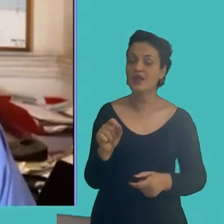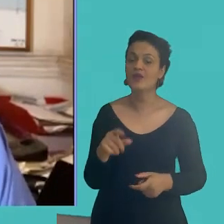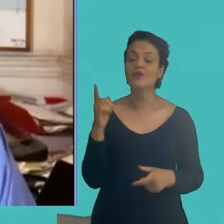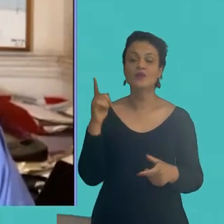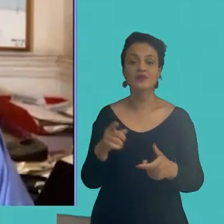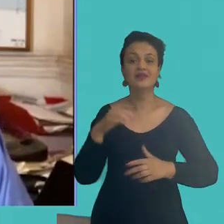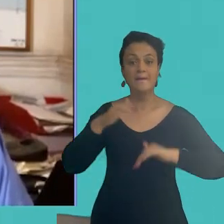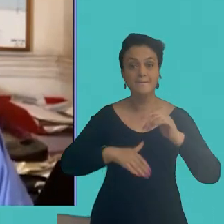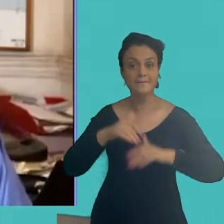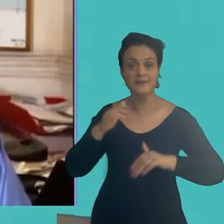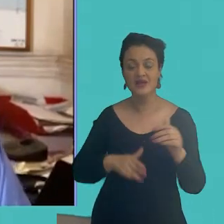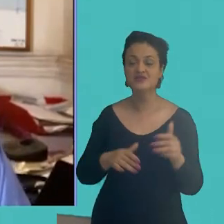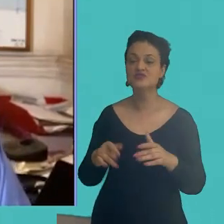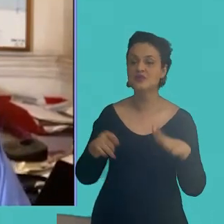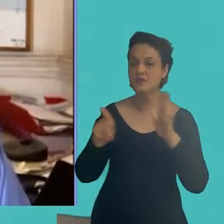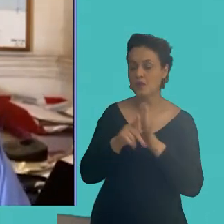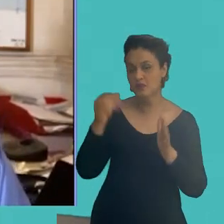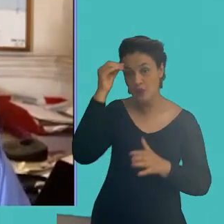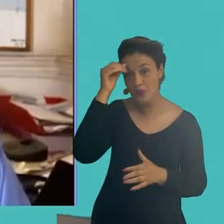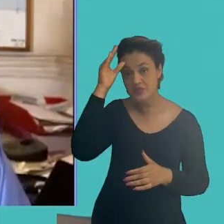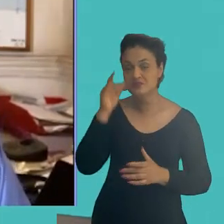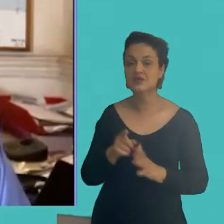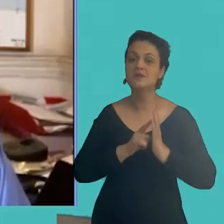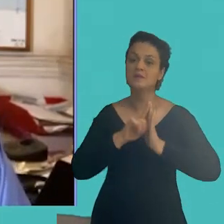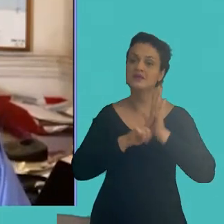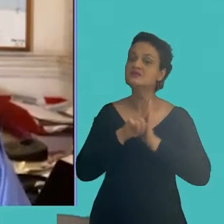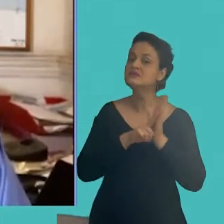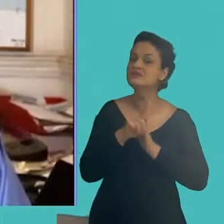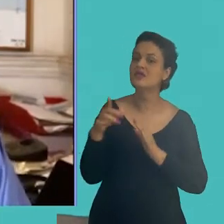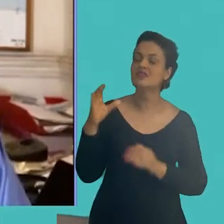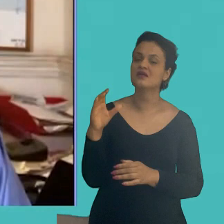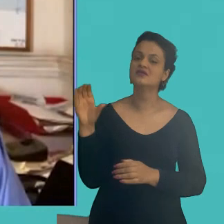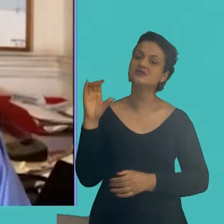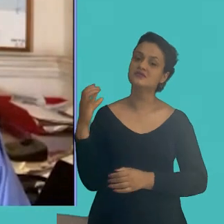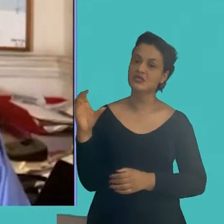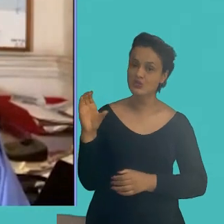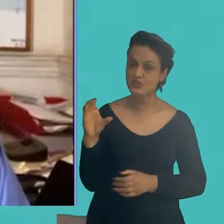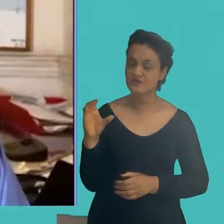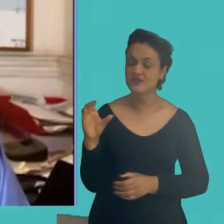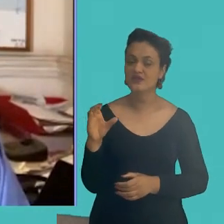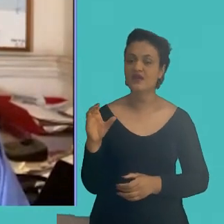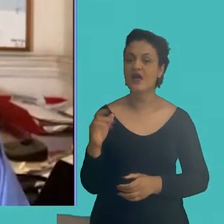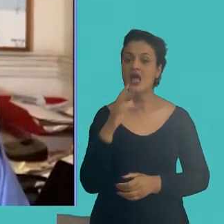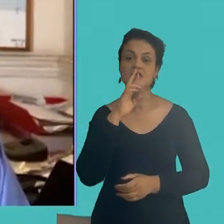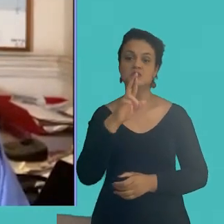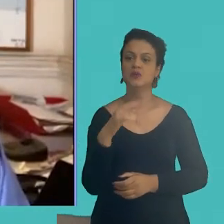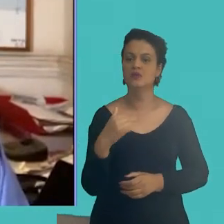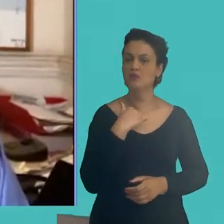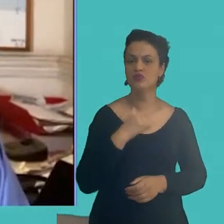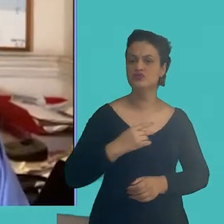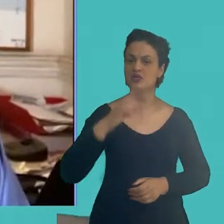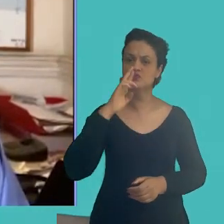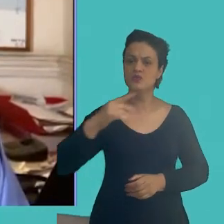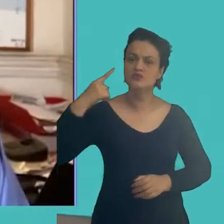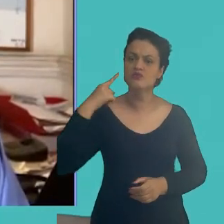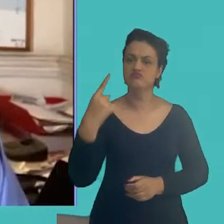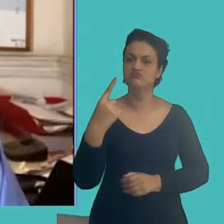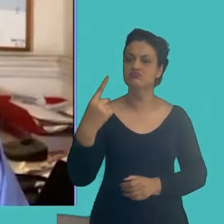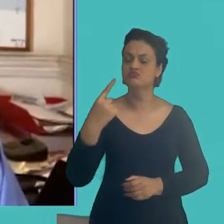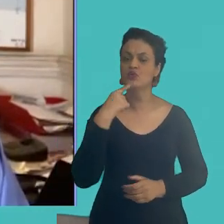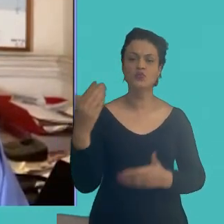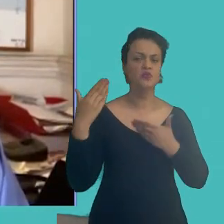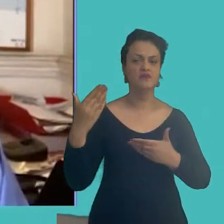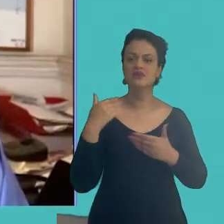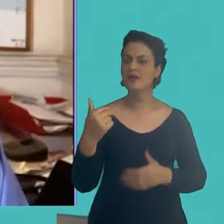pelo conhecimento e pela pesquisa científica não pudesse ser contestado, não se pudesse duvidar do que